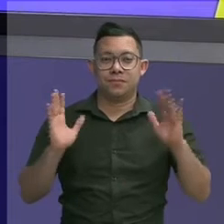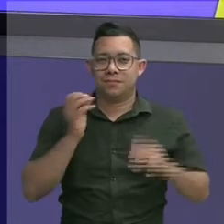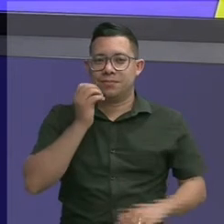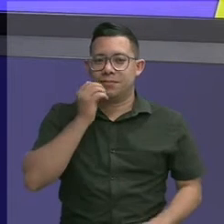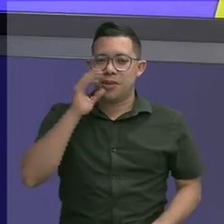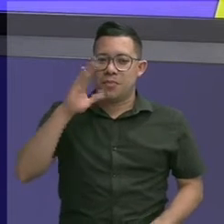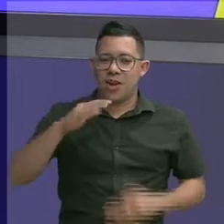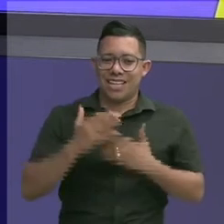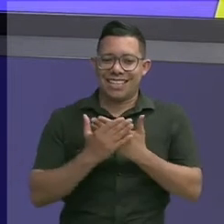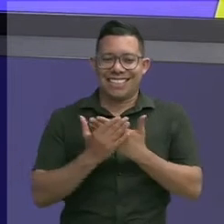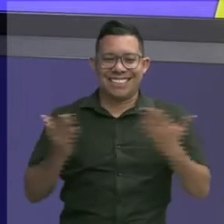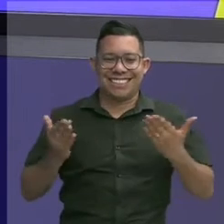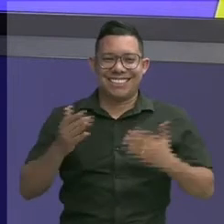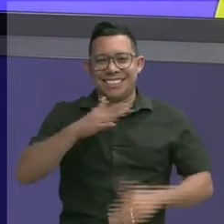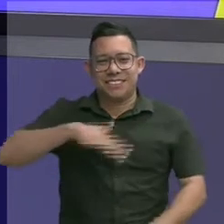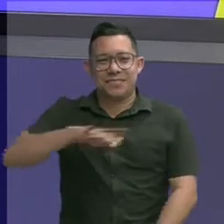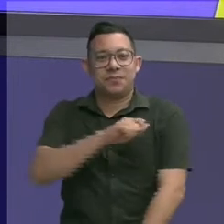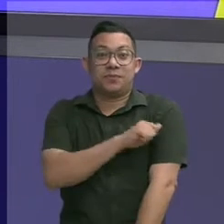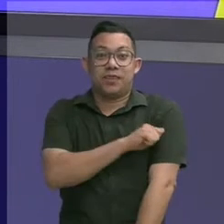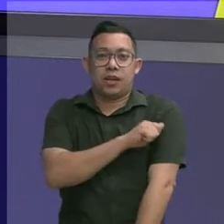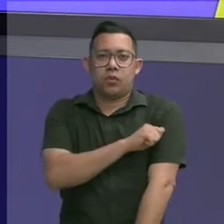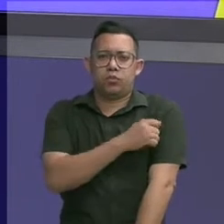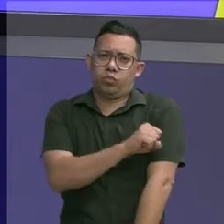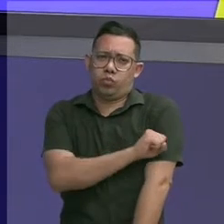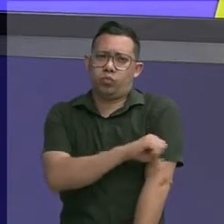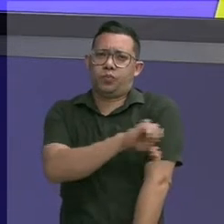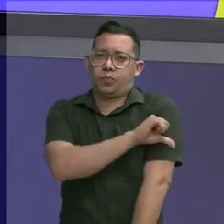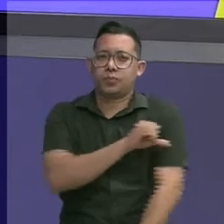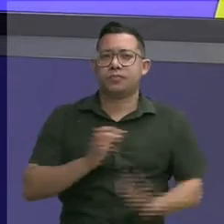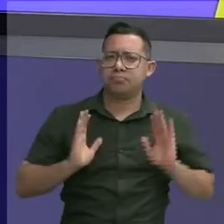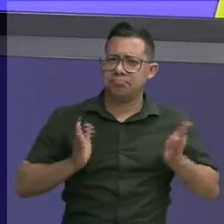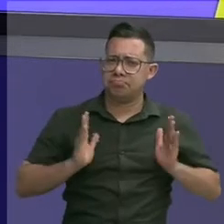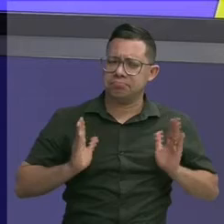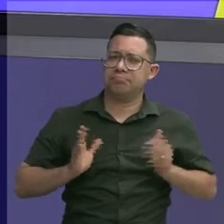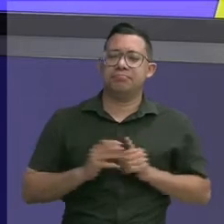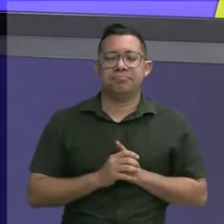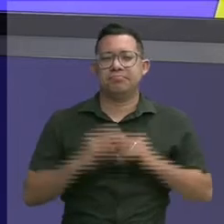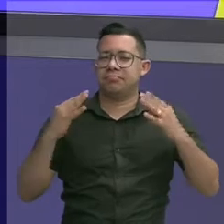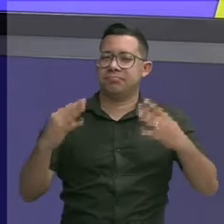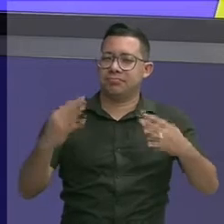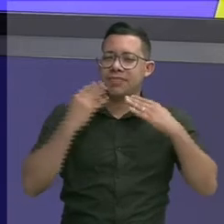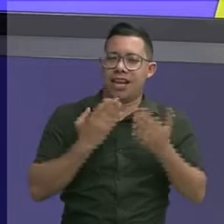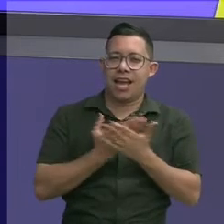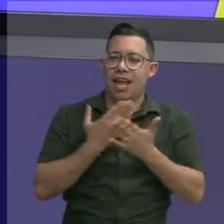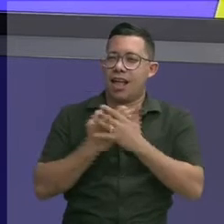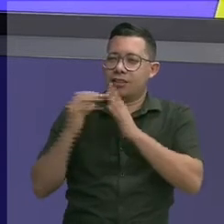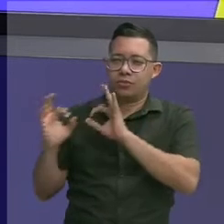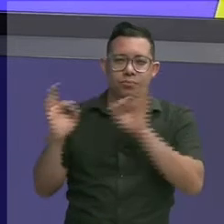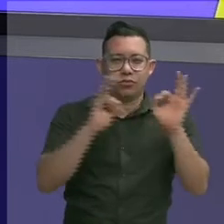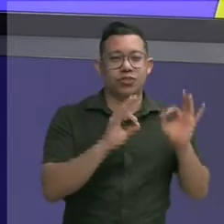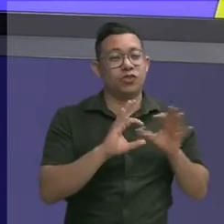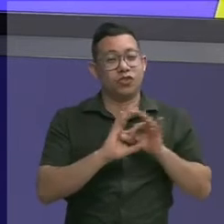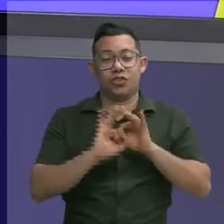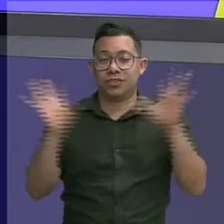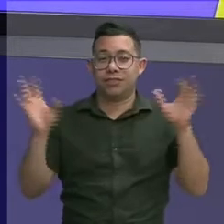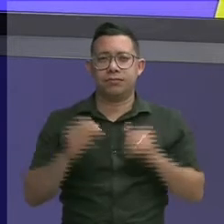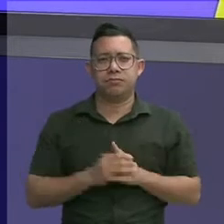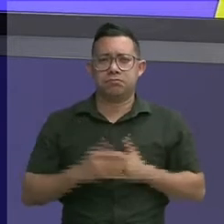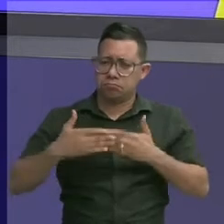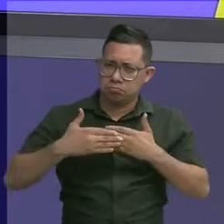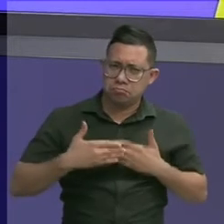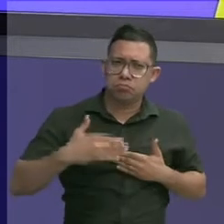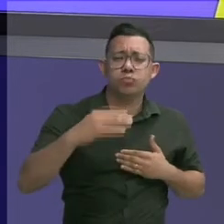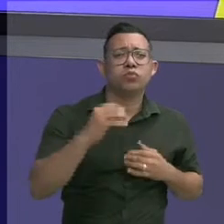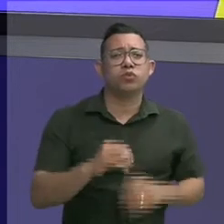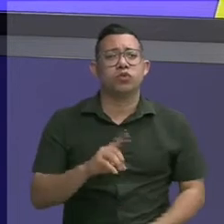tarde boa tarde alunos do 8º e 9º os anos e todos aqueles que quiserem assistir a nossa aula né estamos aqui